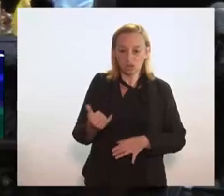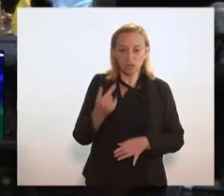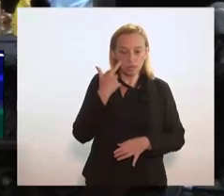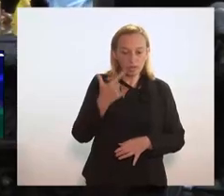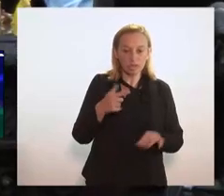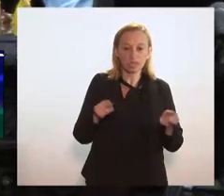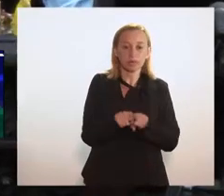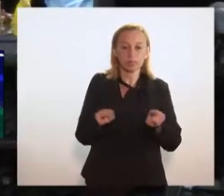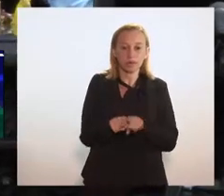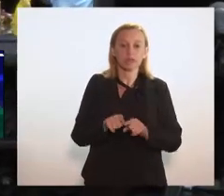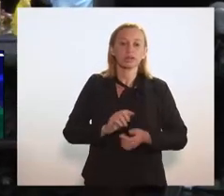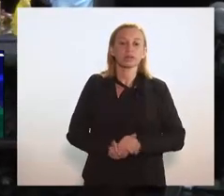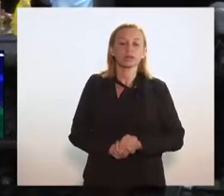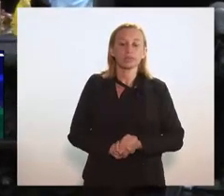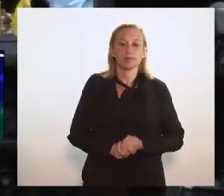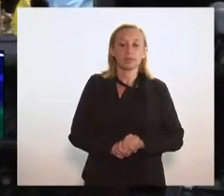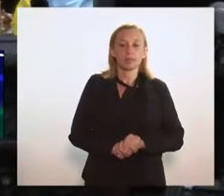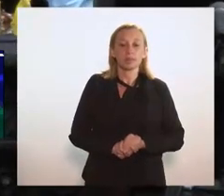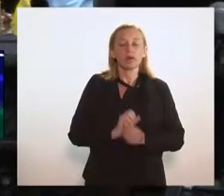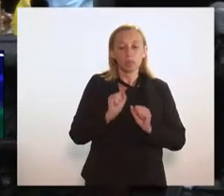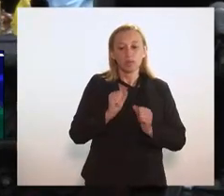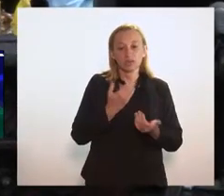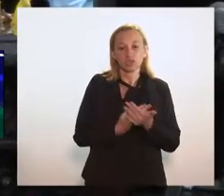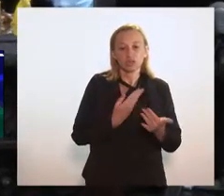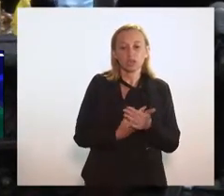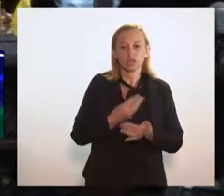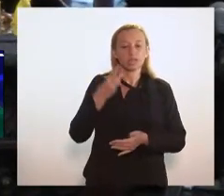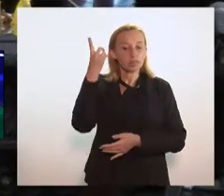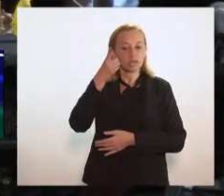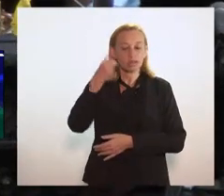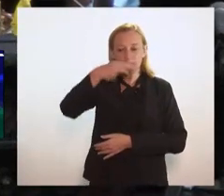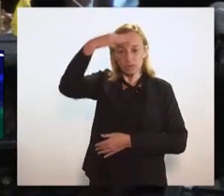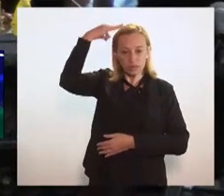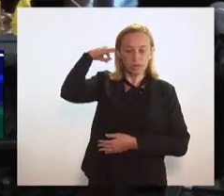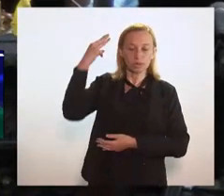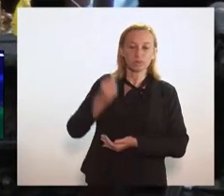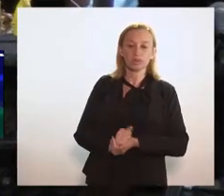anexação... Ok, remeto à CCJ, deputado Márcio.